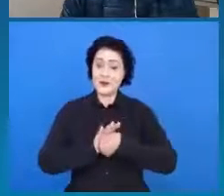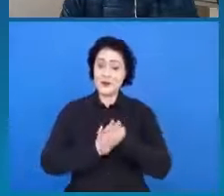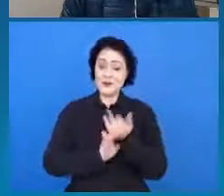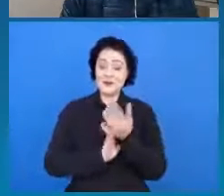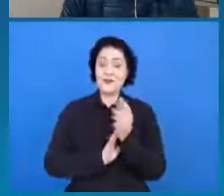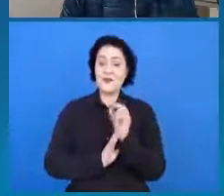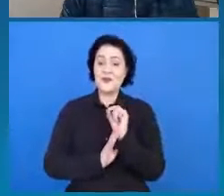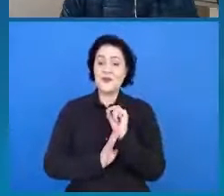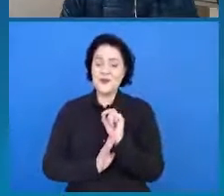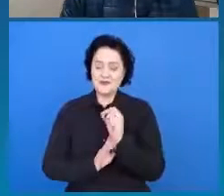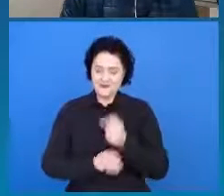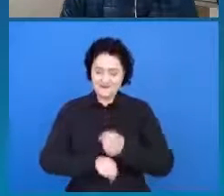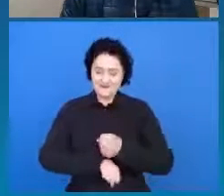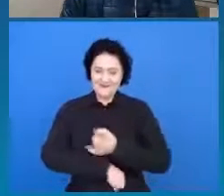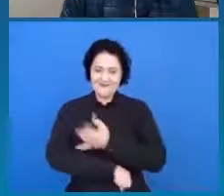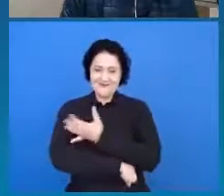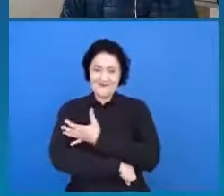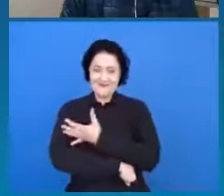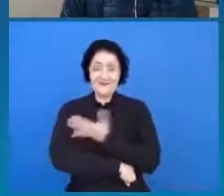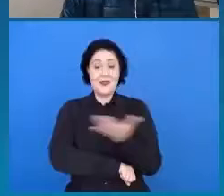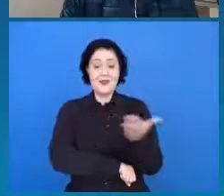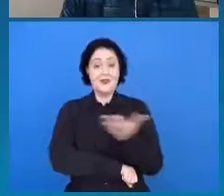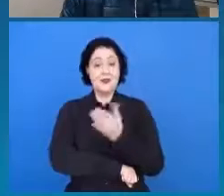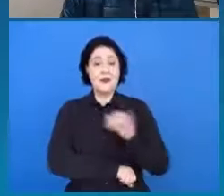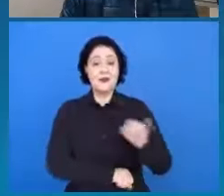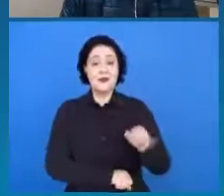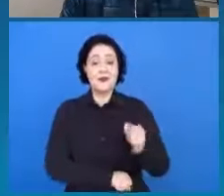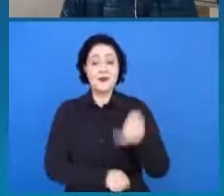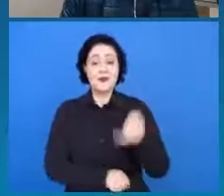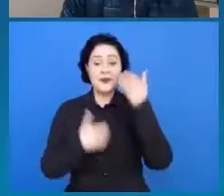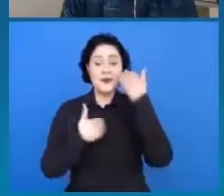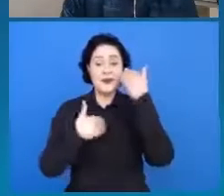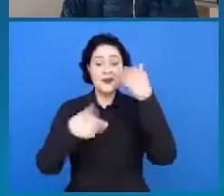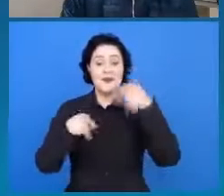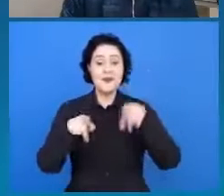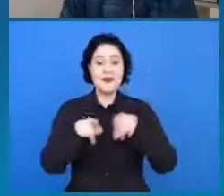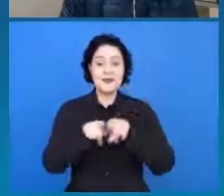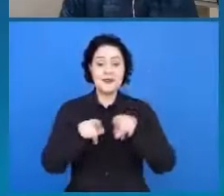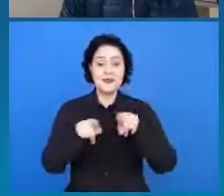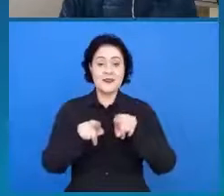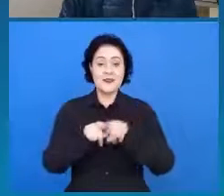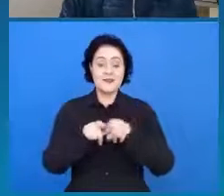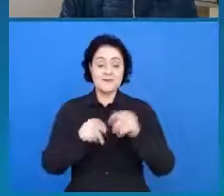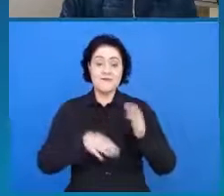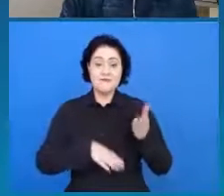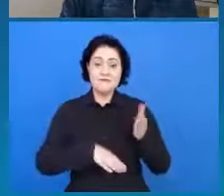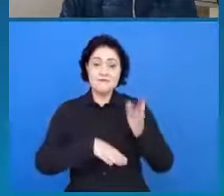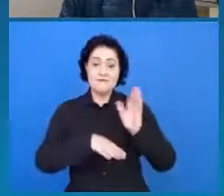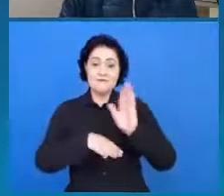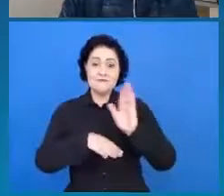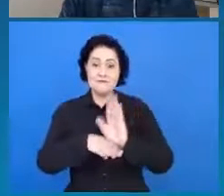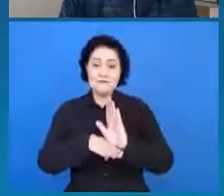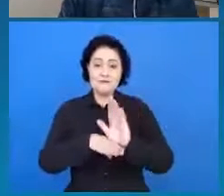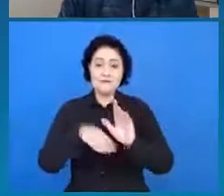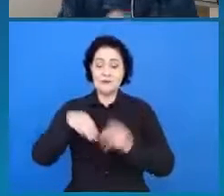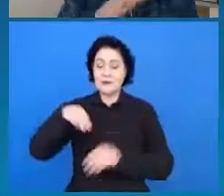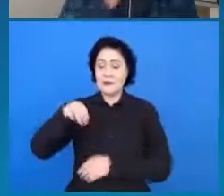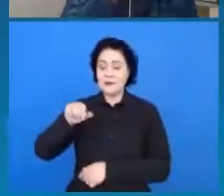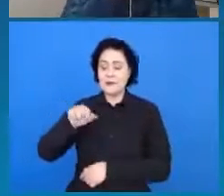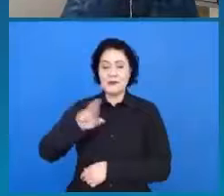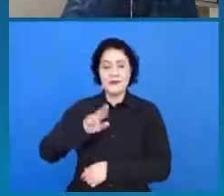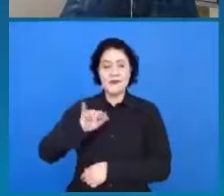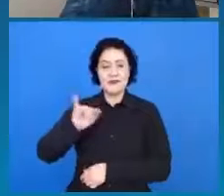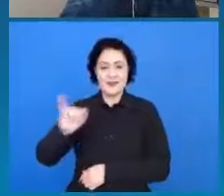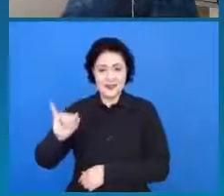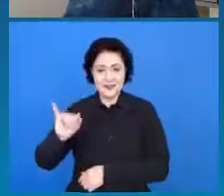realmente nos emocionam e queremos aproveitar para agradecer também a colaboração da nossa marist ama